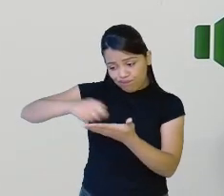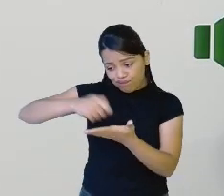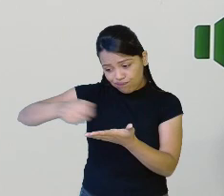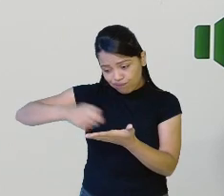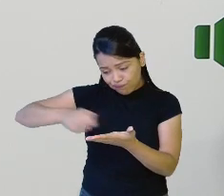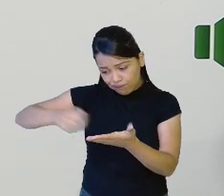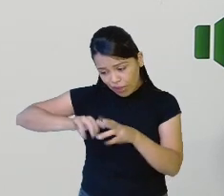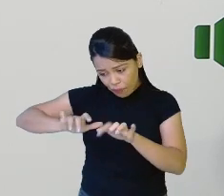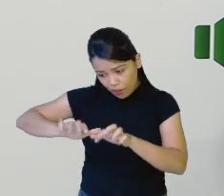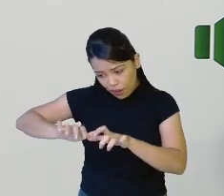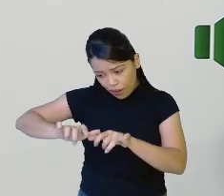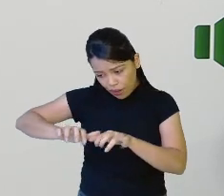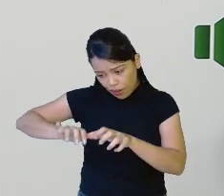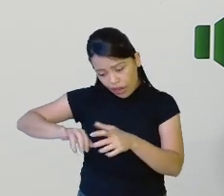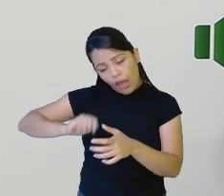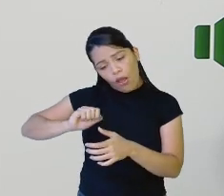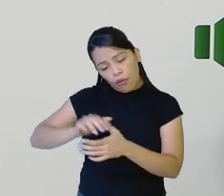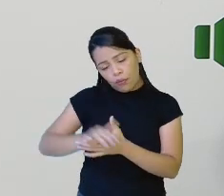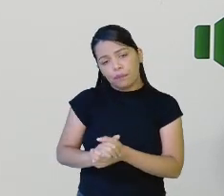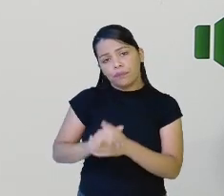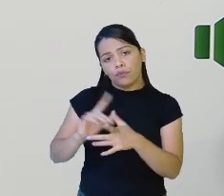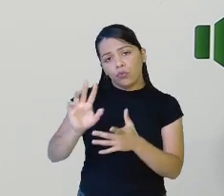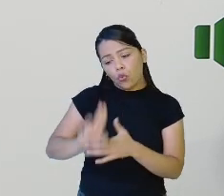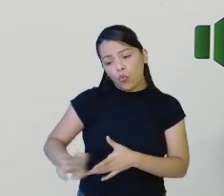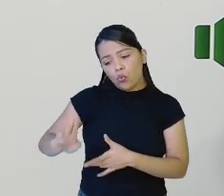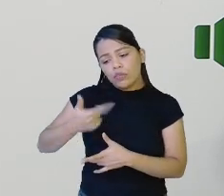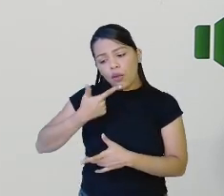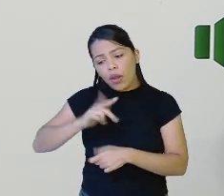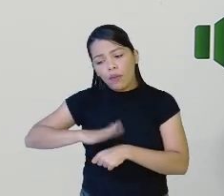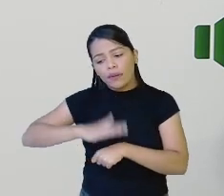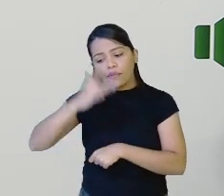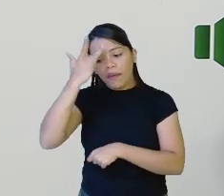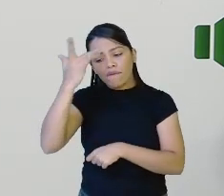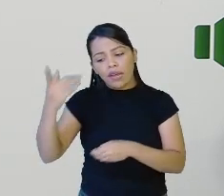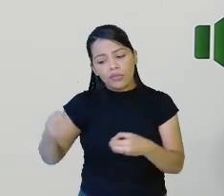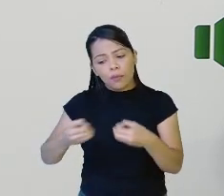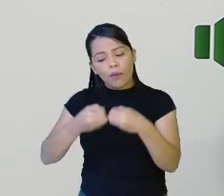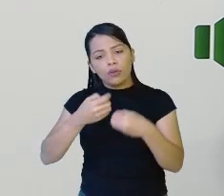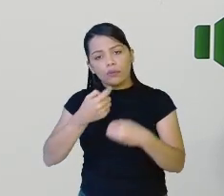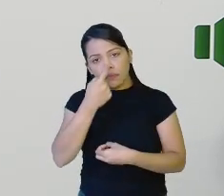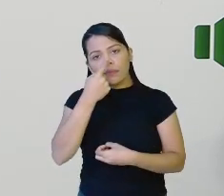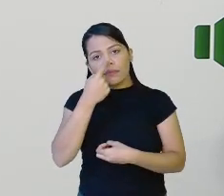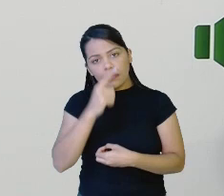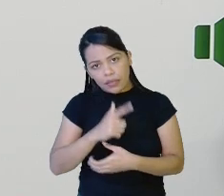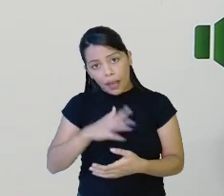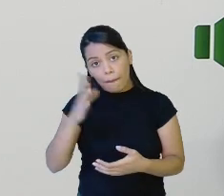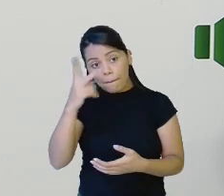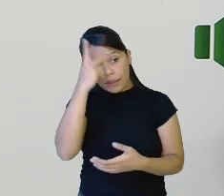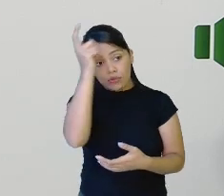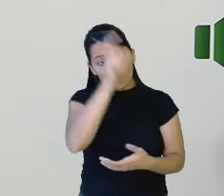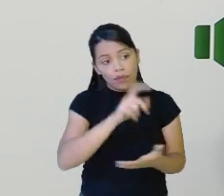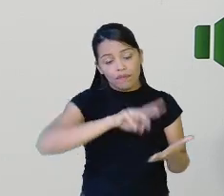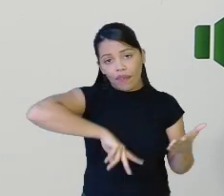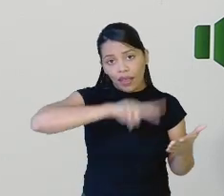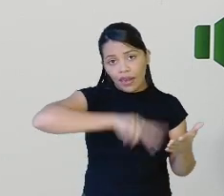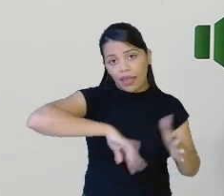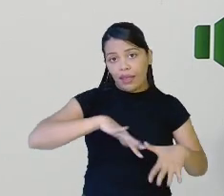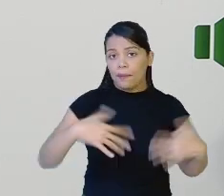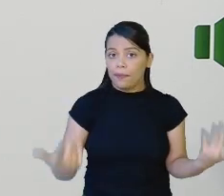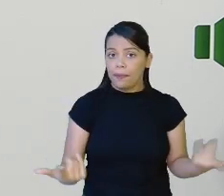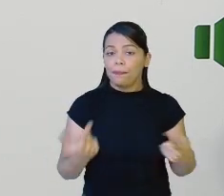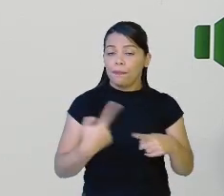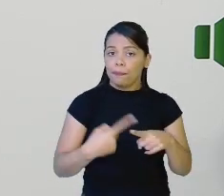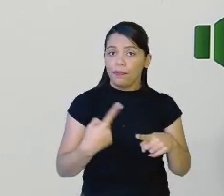uma linguagem mais próxima ao leitor. Como é uma coisa que você está lendo, que faz parte do seu dia a dia, do seu